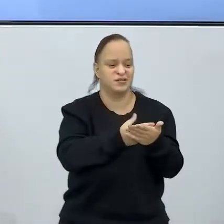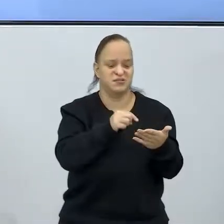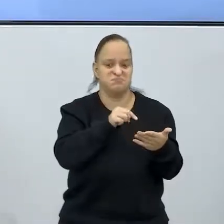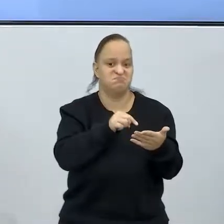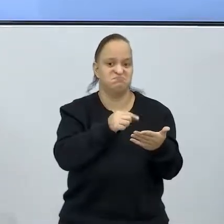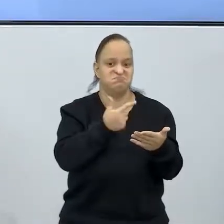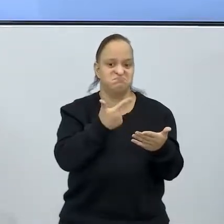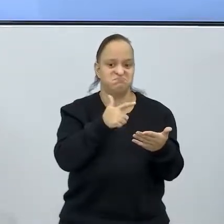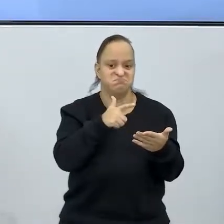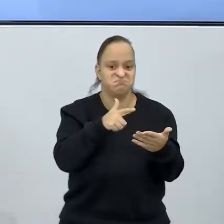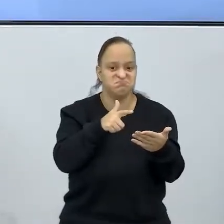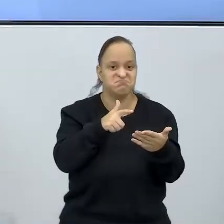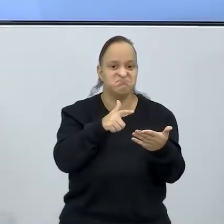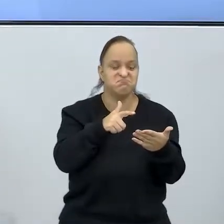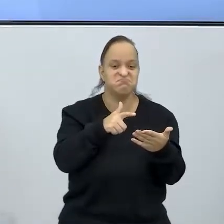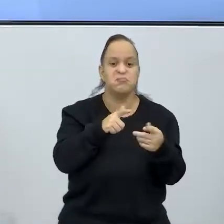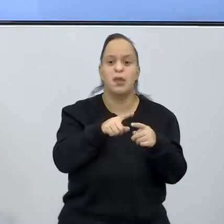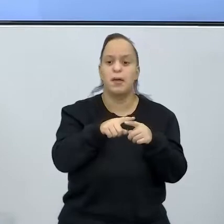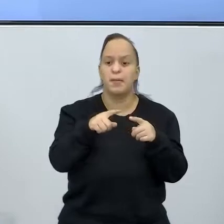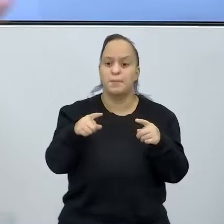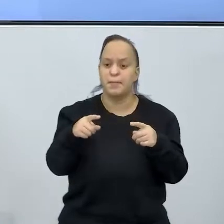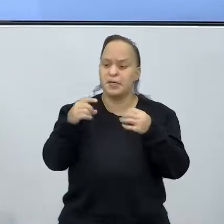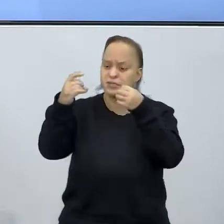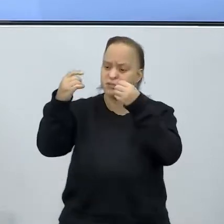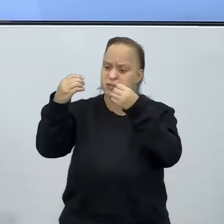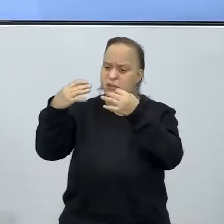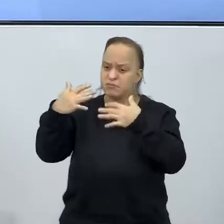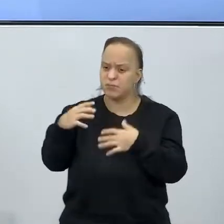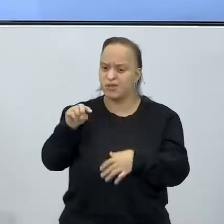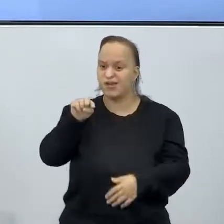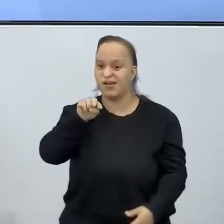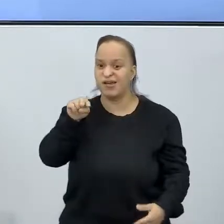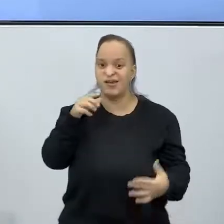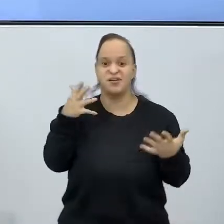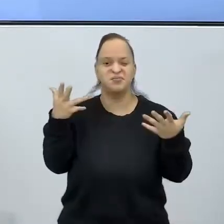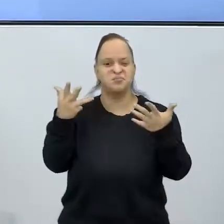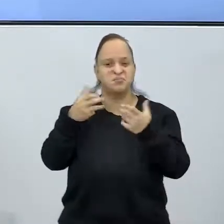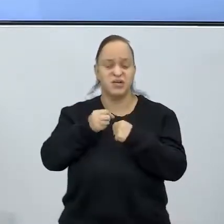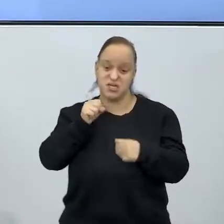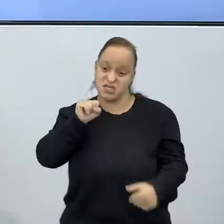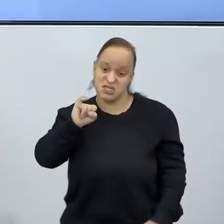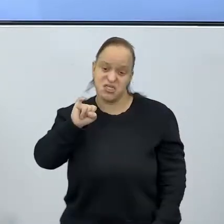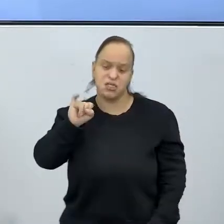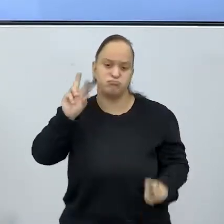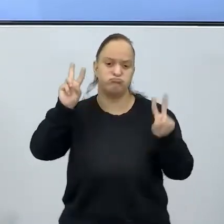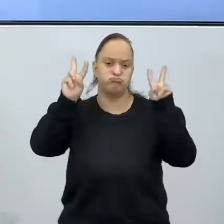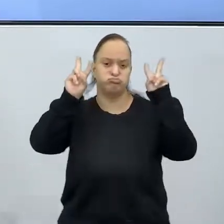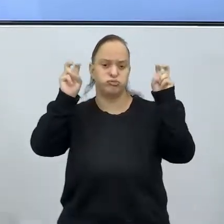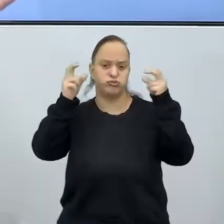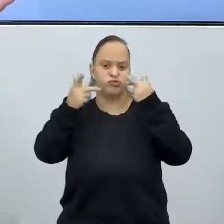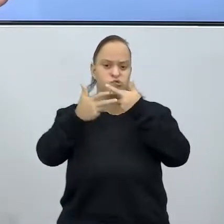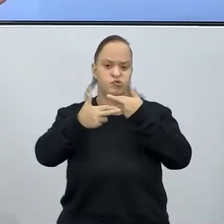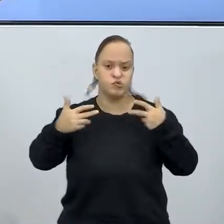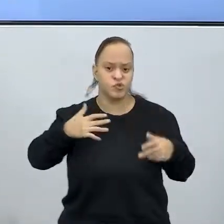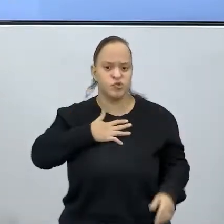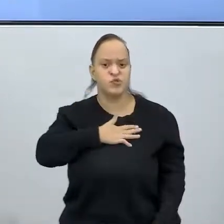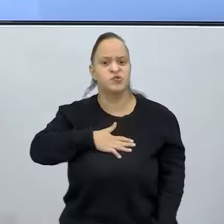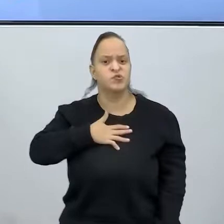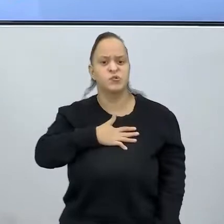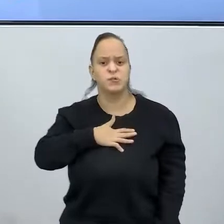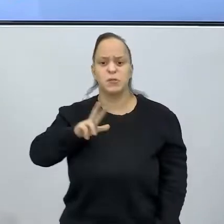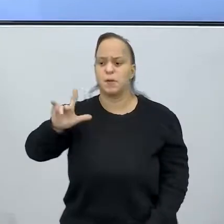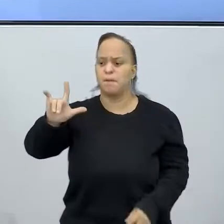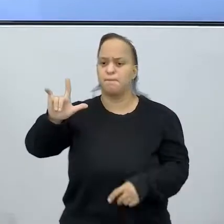autorais, mas eu estou dando os créditos a ela, que ela é maravilhosa, e até recomendo que se vocês gostam dessas temáticas, desses assuntos, eu acho que ela faz postagens muito,